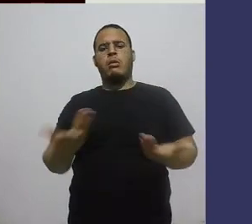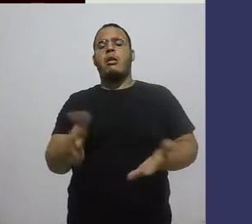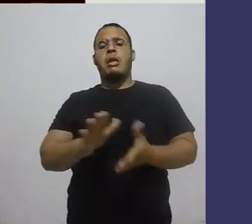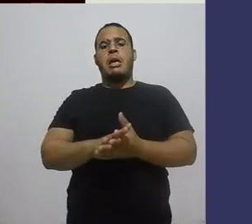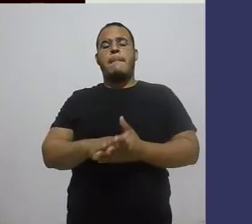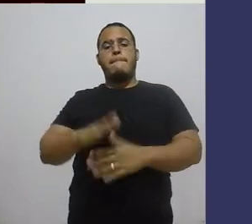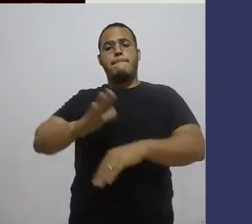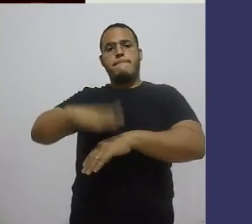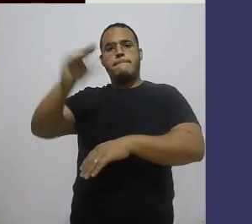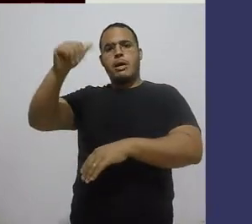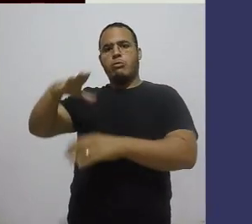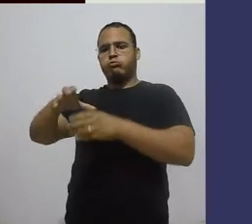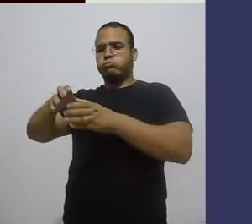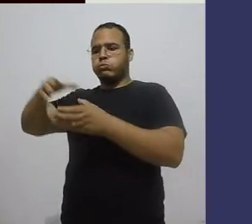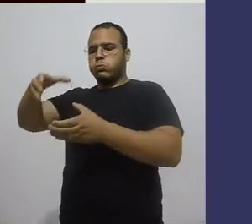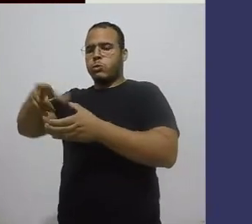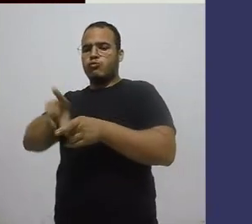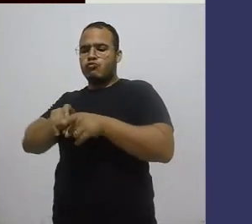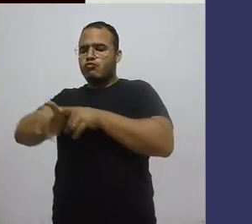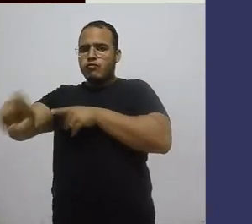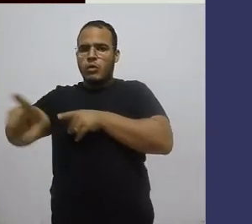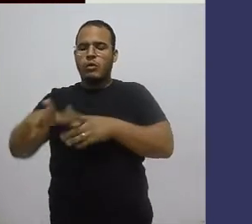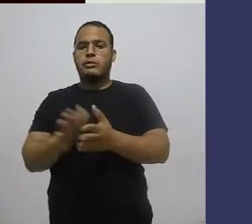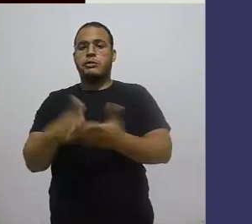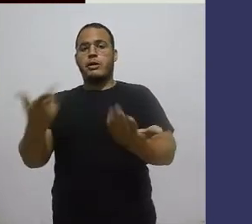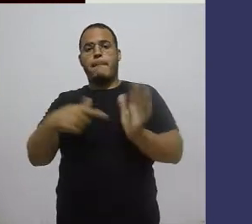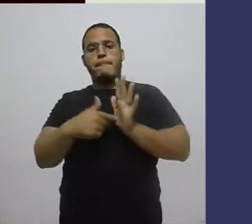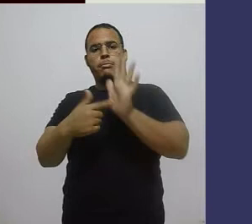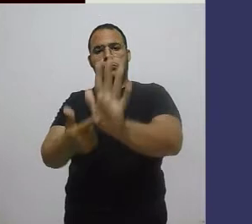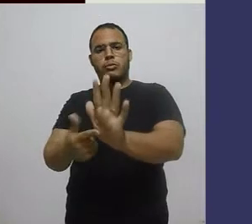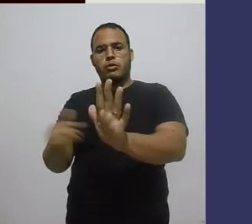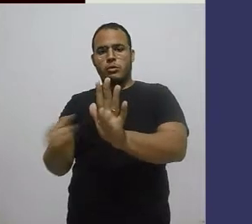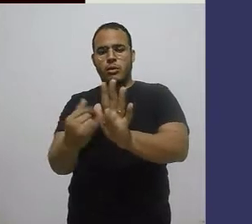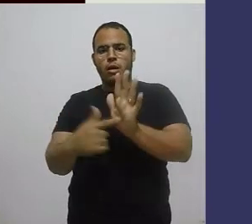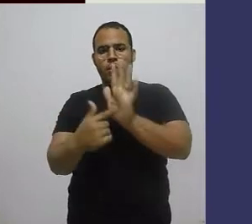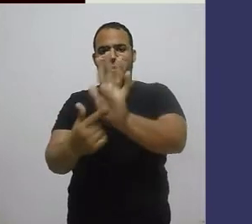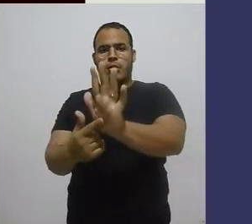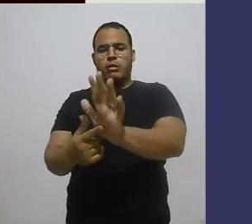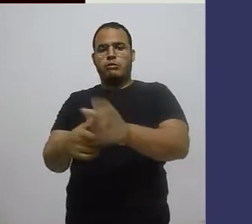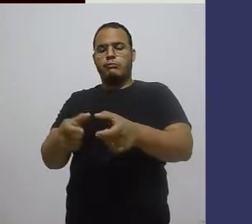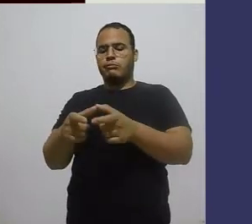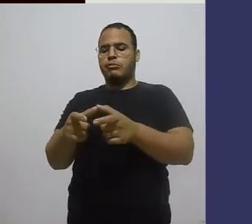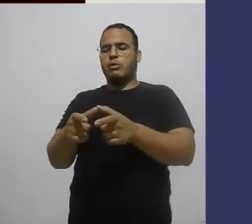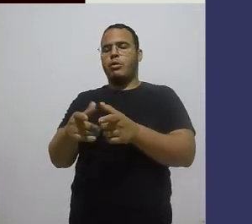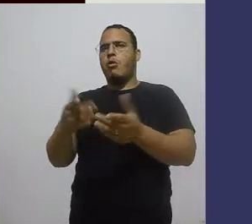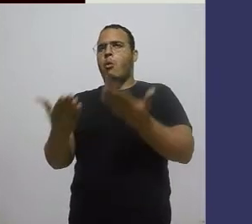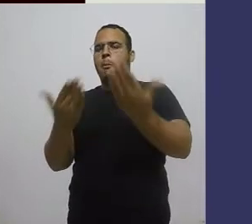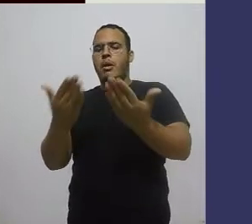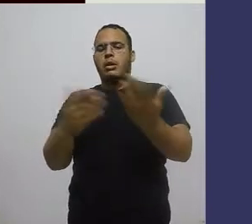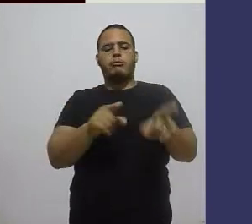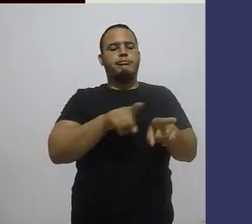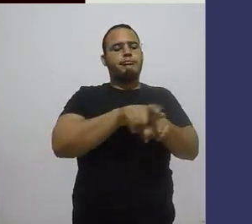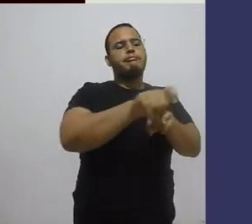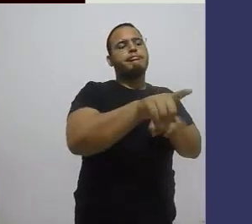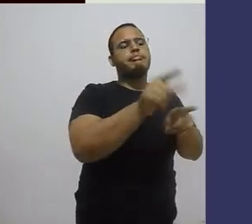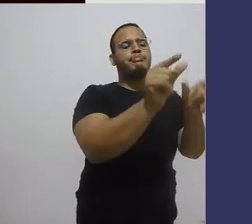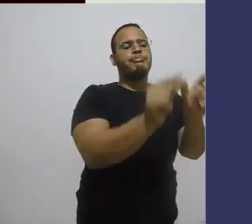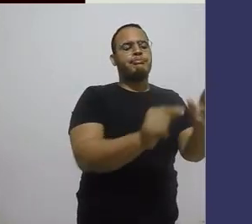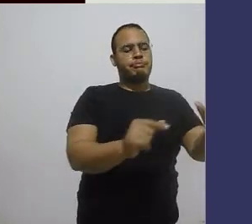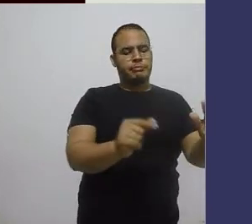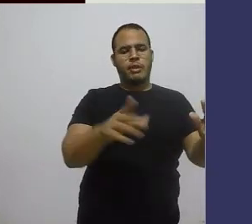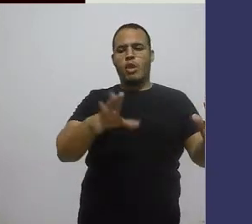os espermatozoides. Nessa imagem aqui a gente tem uma representação, né, do tamanho do espermatozoide do lado de um óvulo,